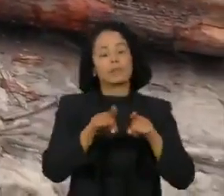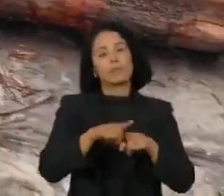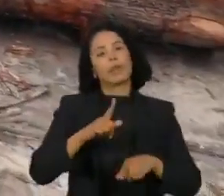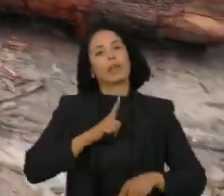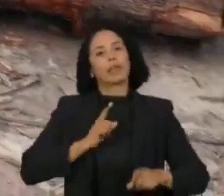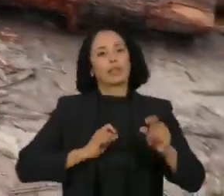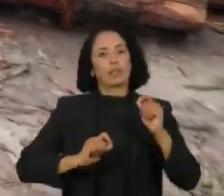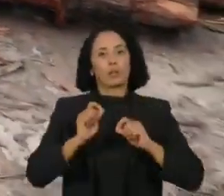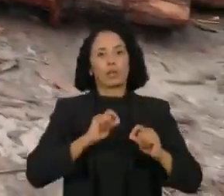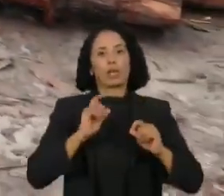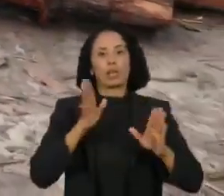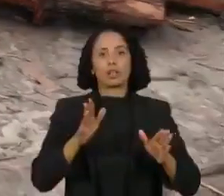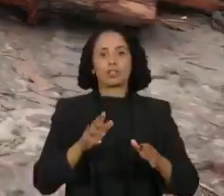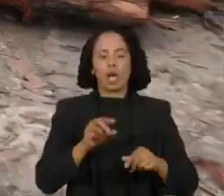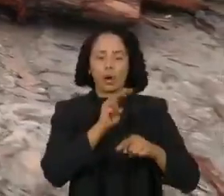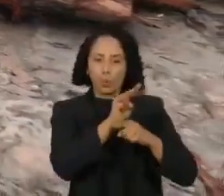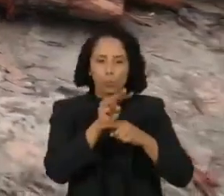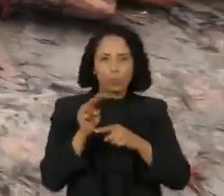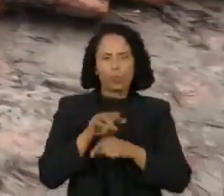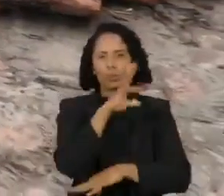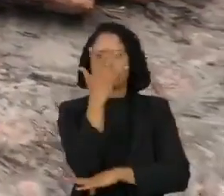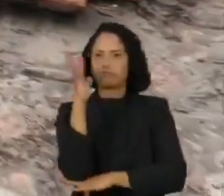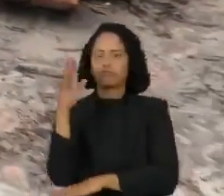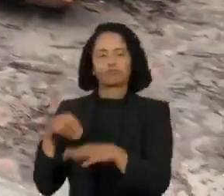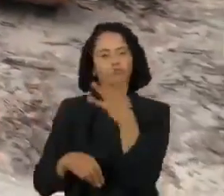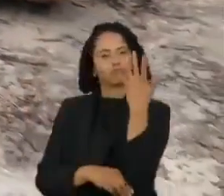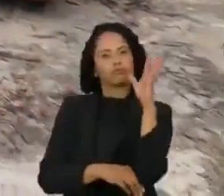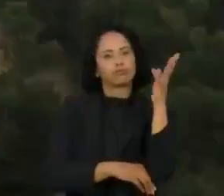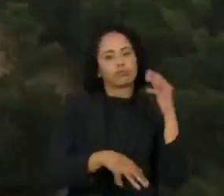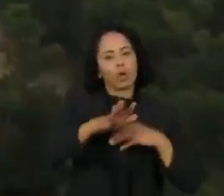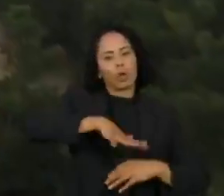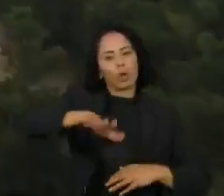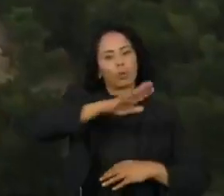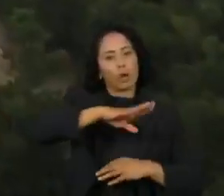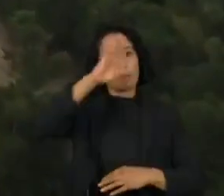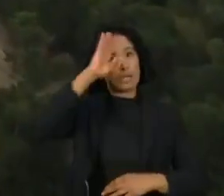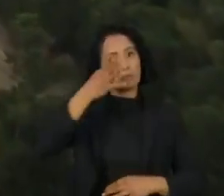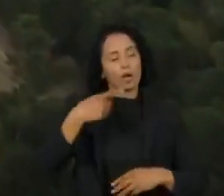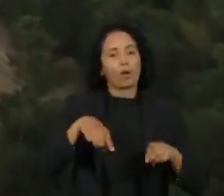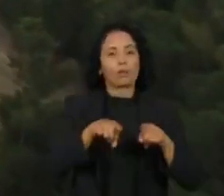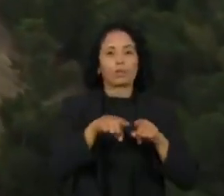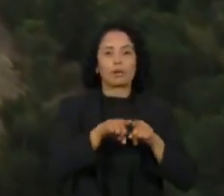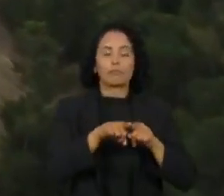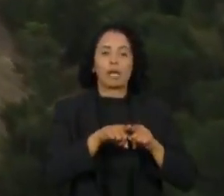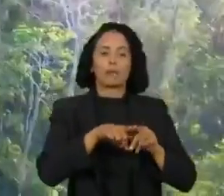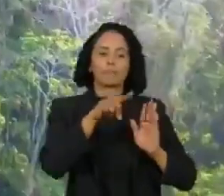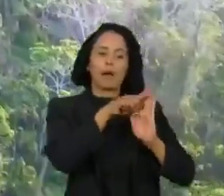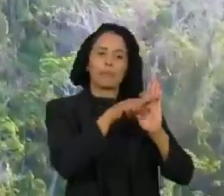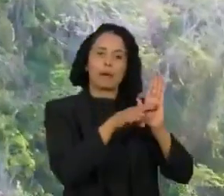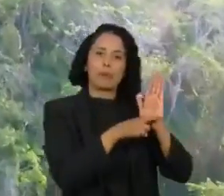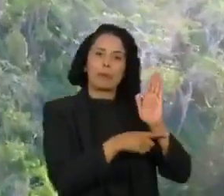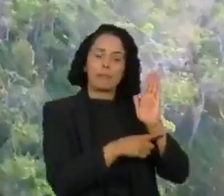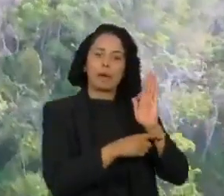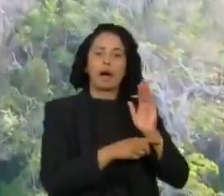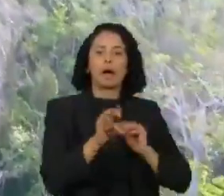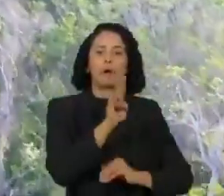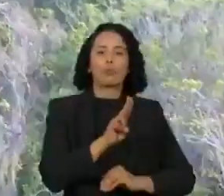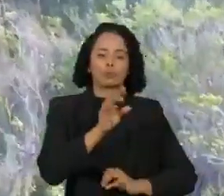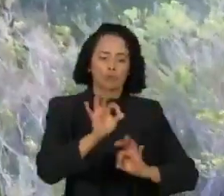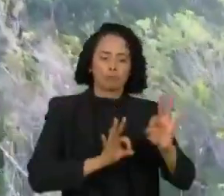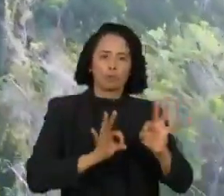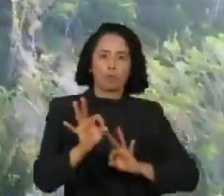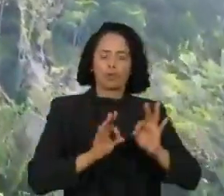regeneração e recomposição florestal em áreas prioritárias. O programa também lista projetos para promover o